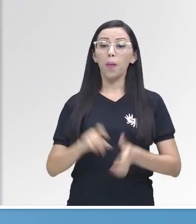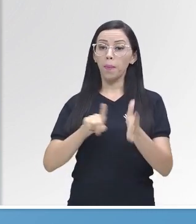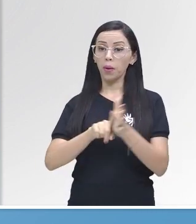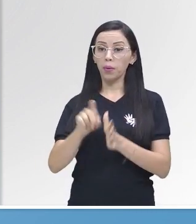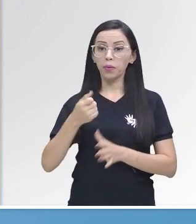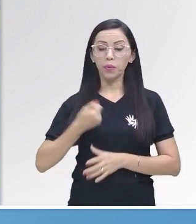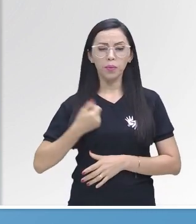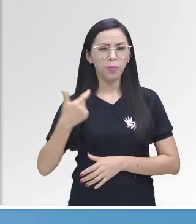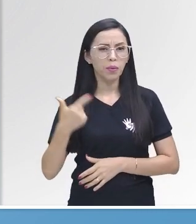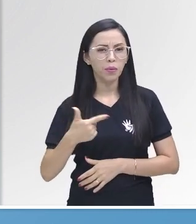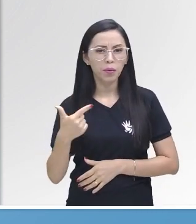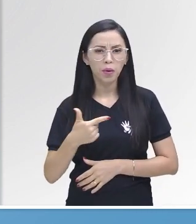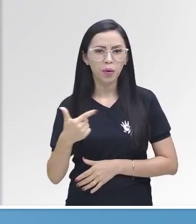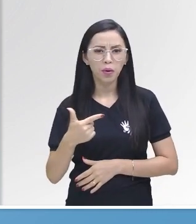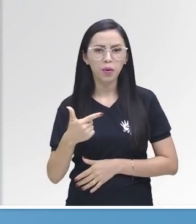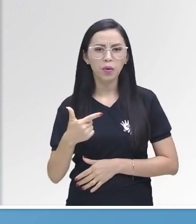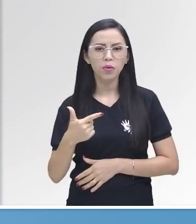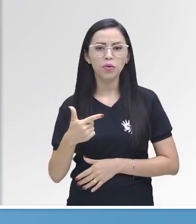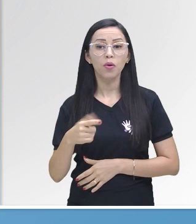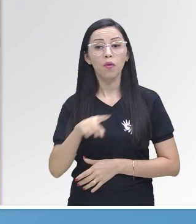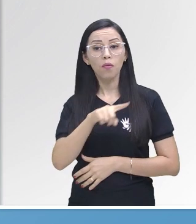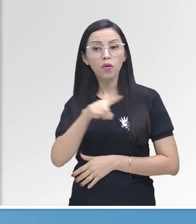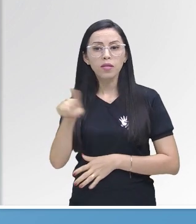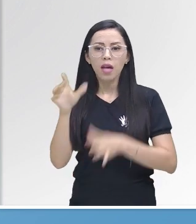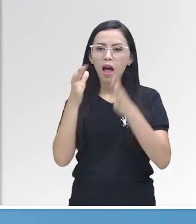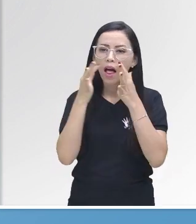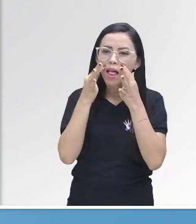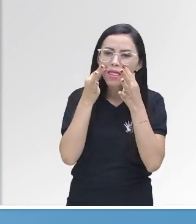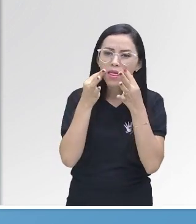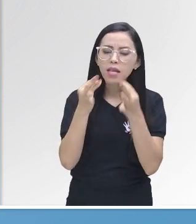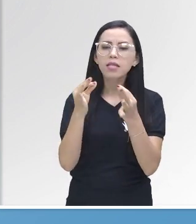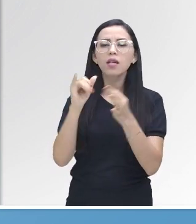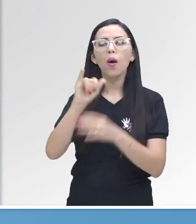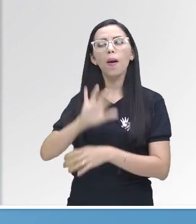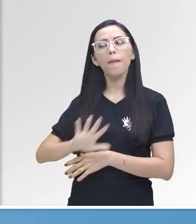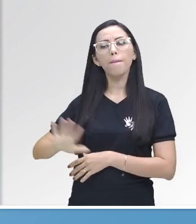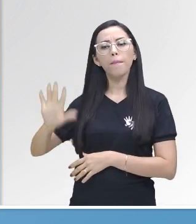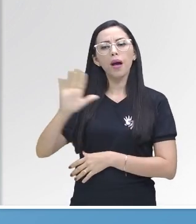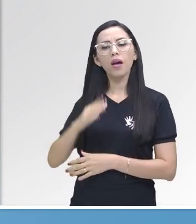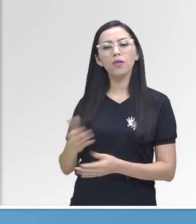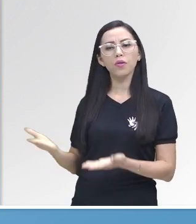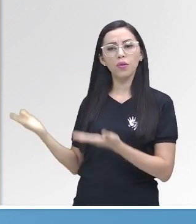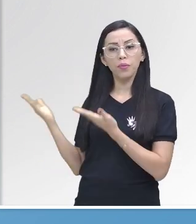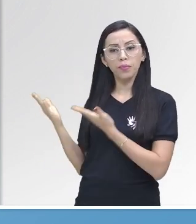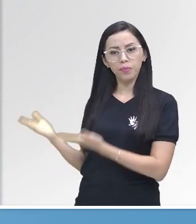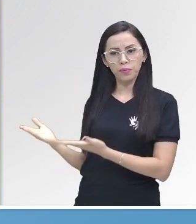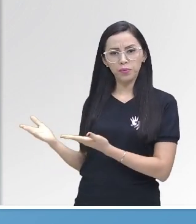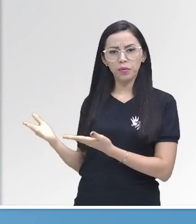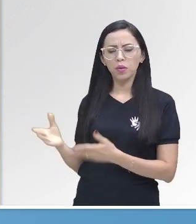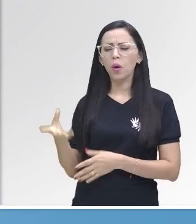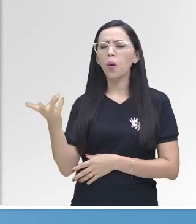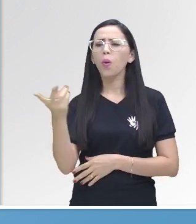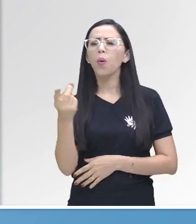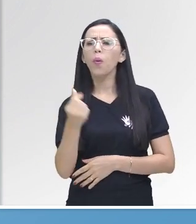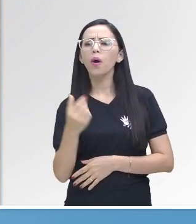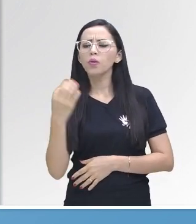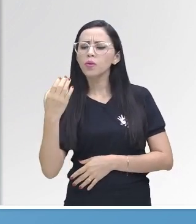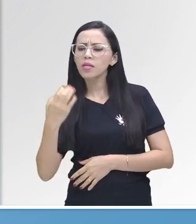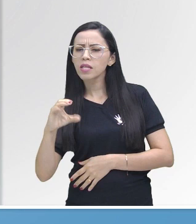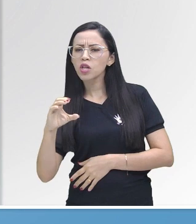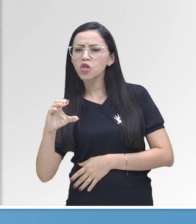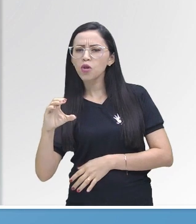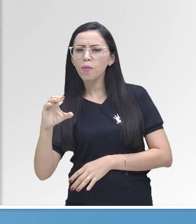2, pede, vocês observaram as imagens, pede assim, quantos centímetros tem cada